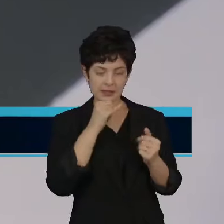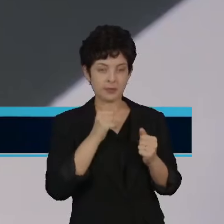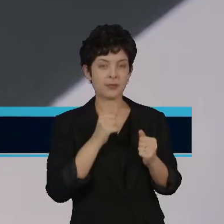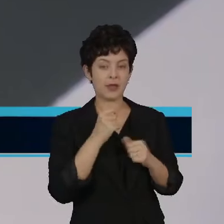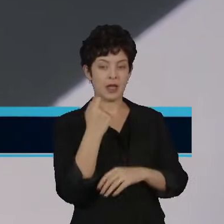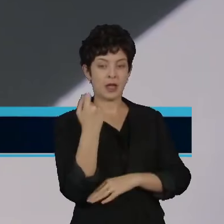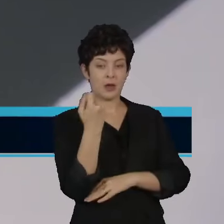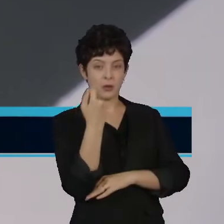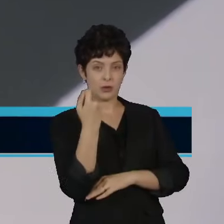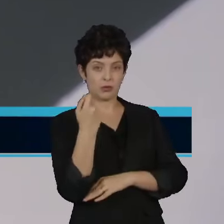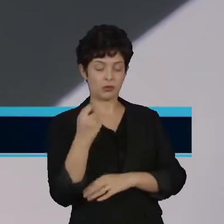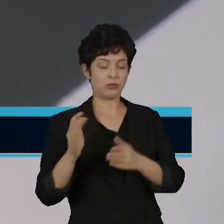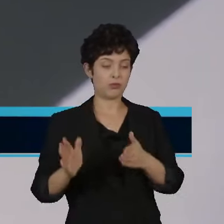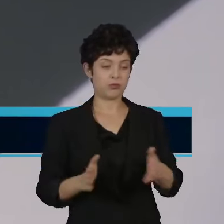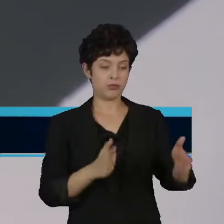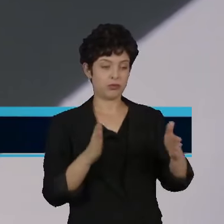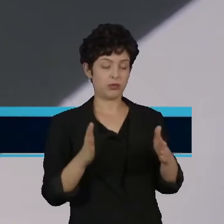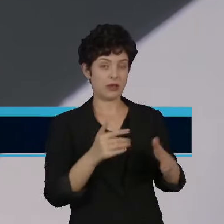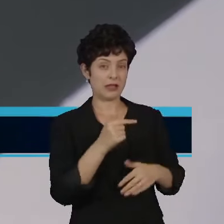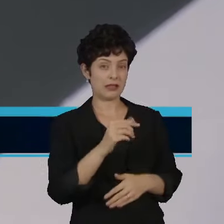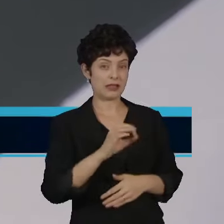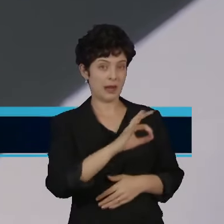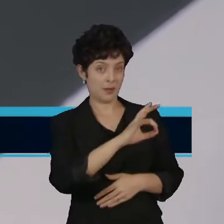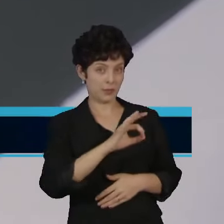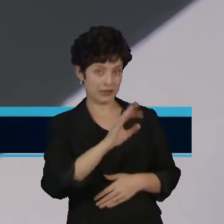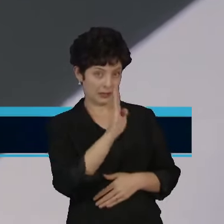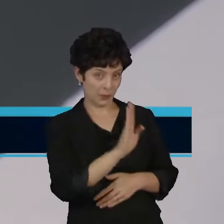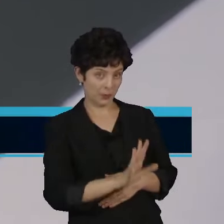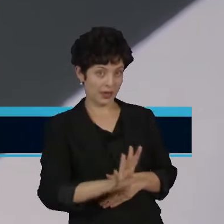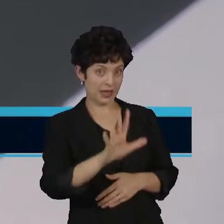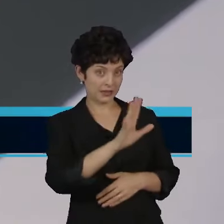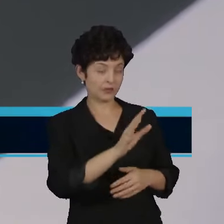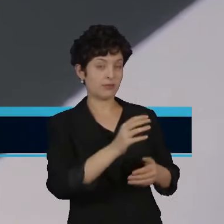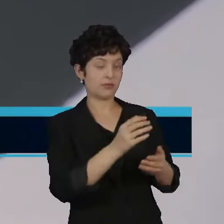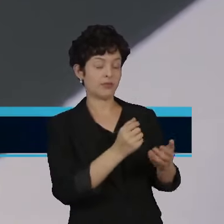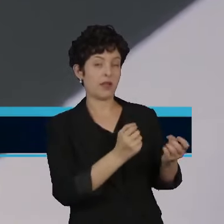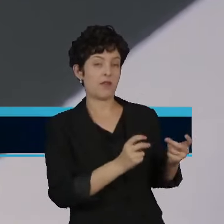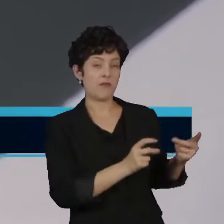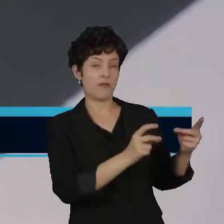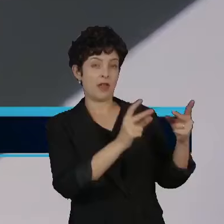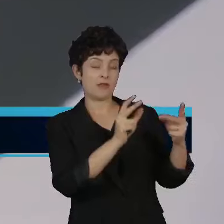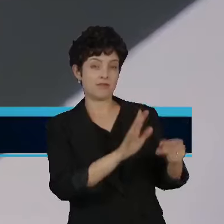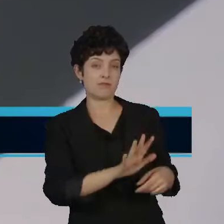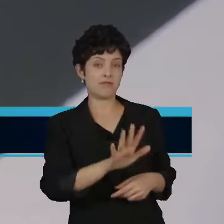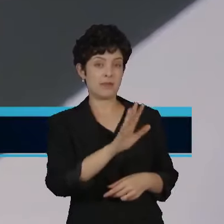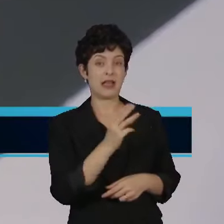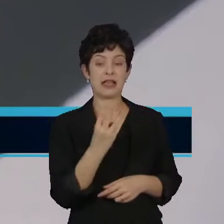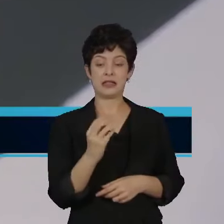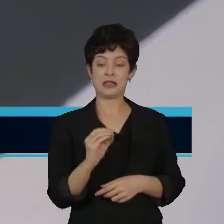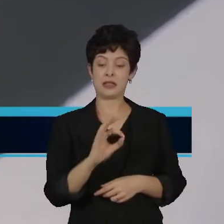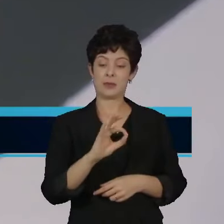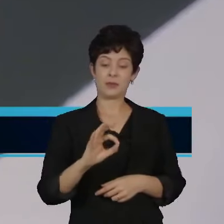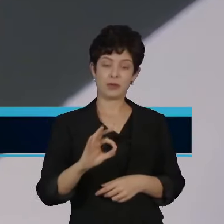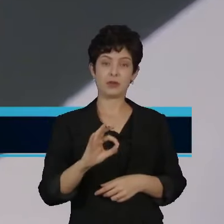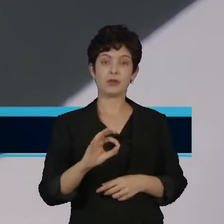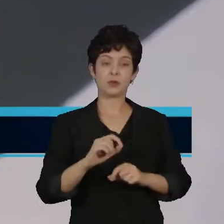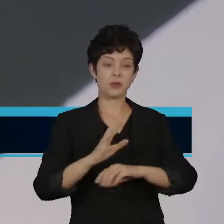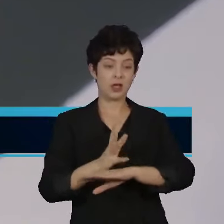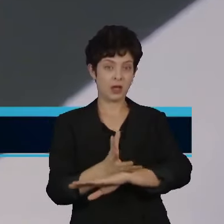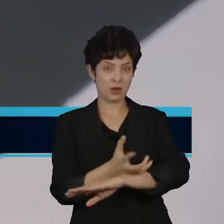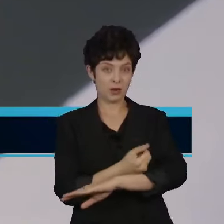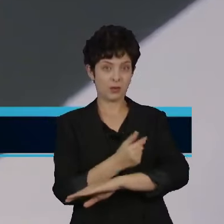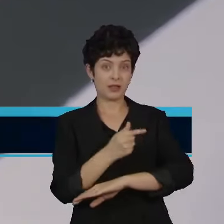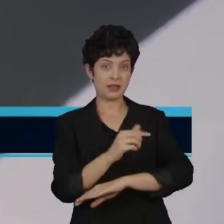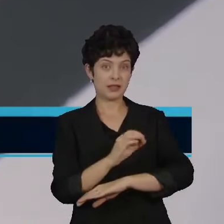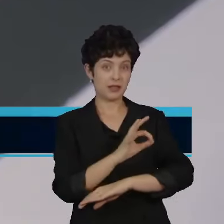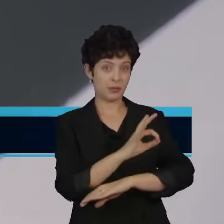por 70% da produção nacional e 30%, colheu